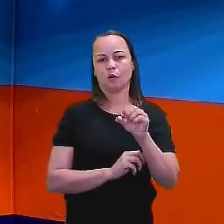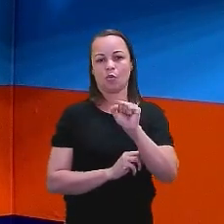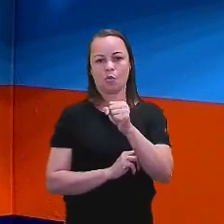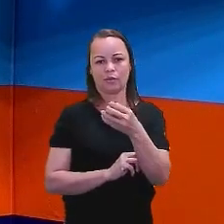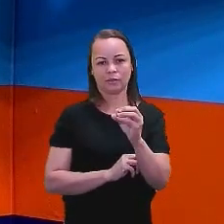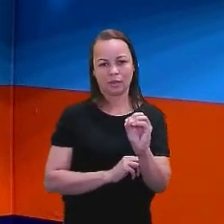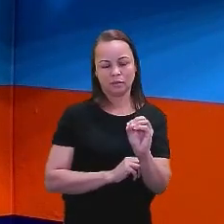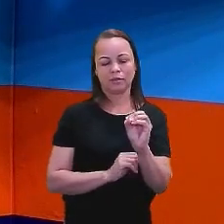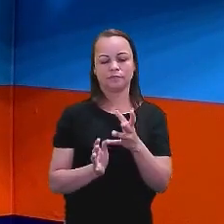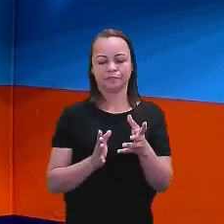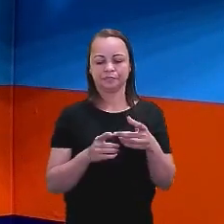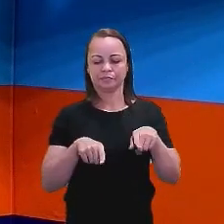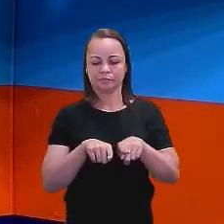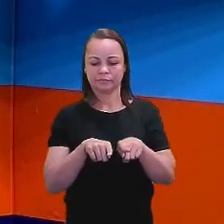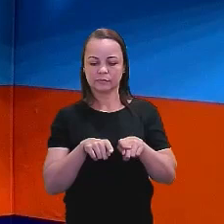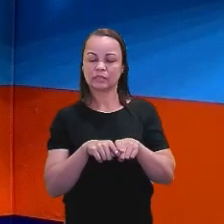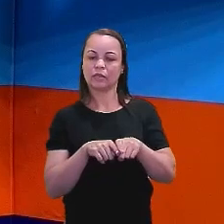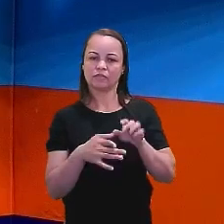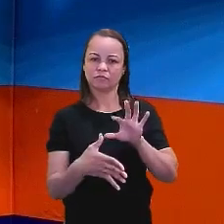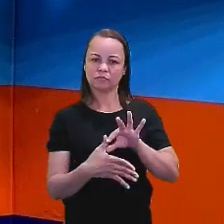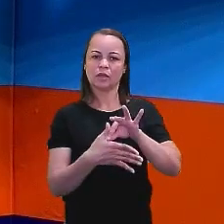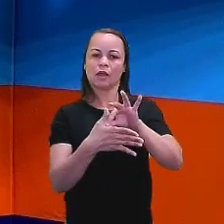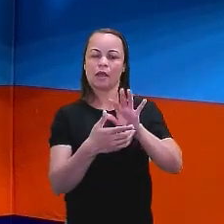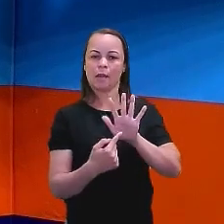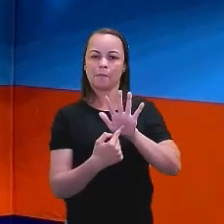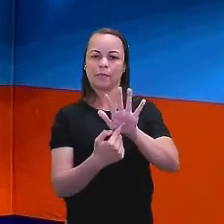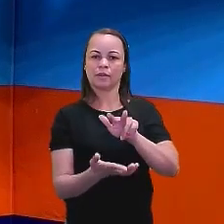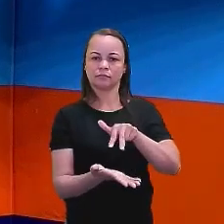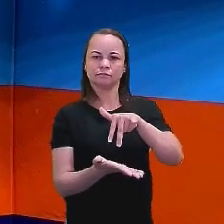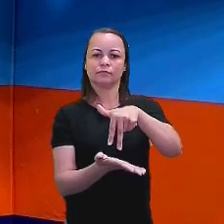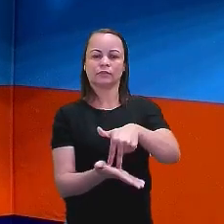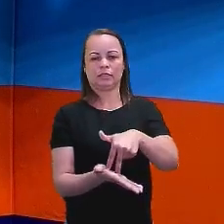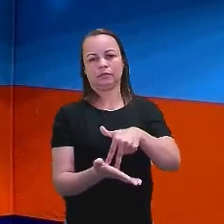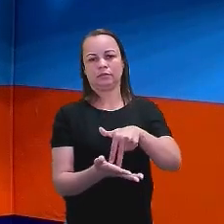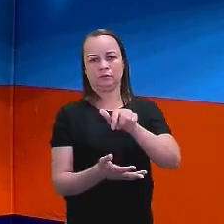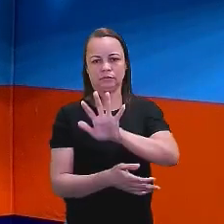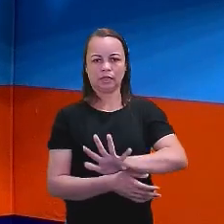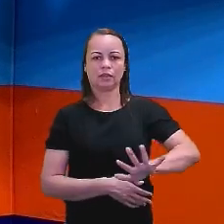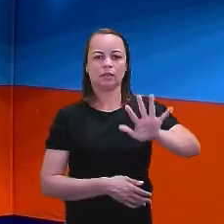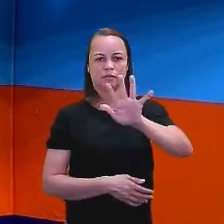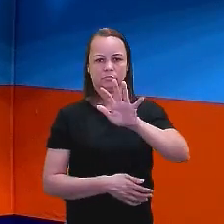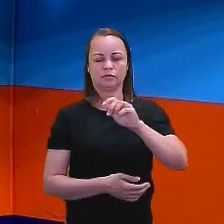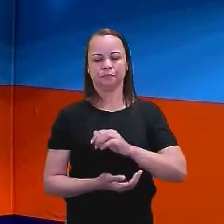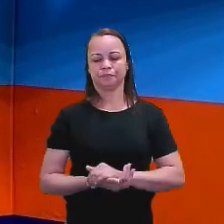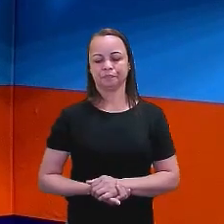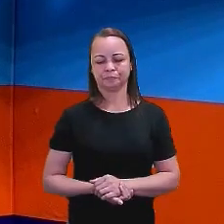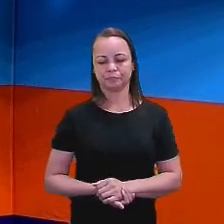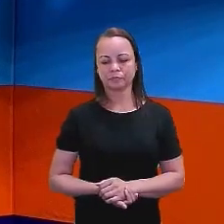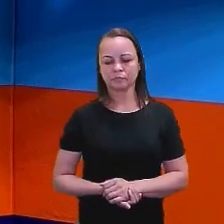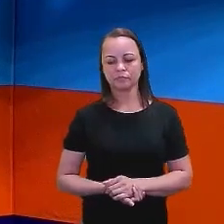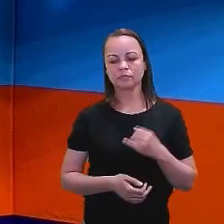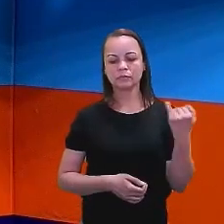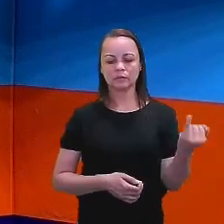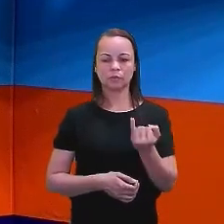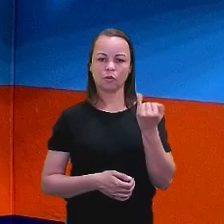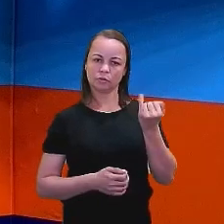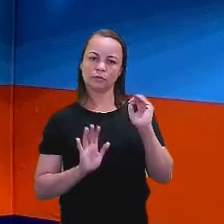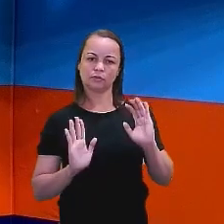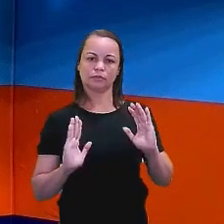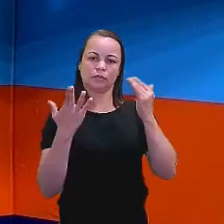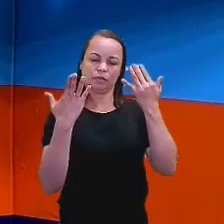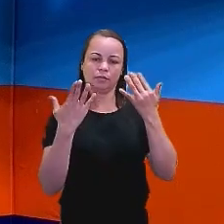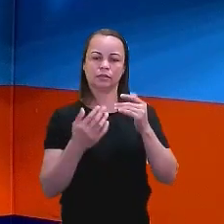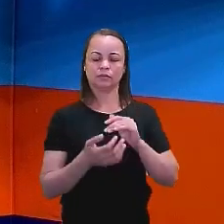legítimo representante da nossa nação. Então, a importância da celebração